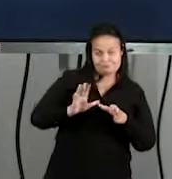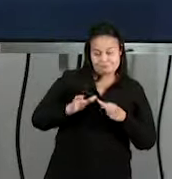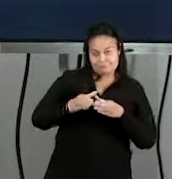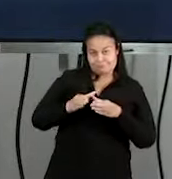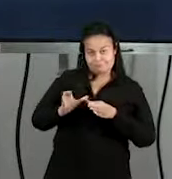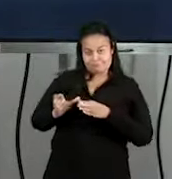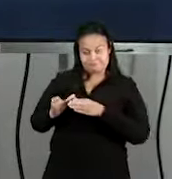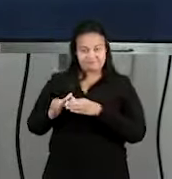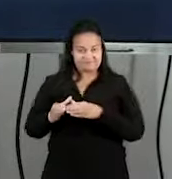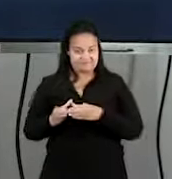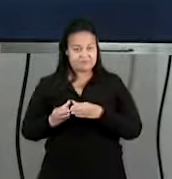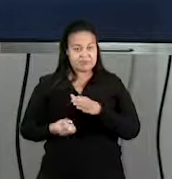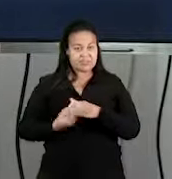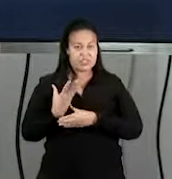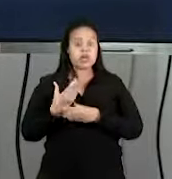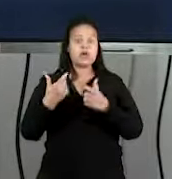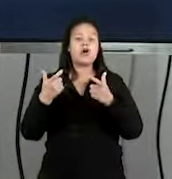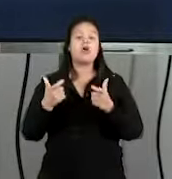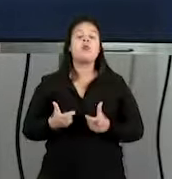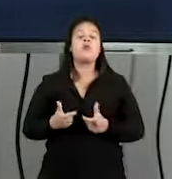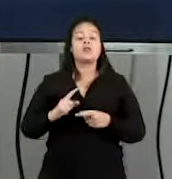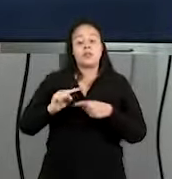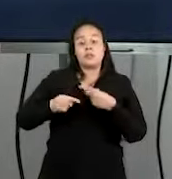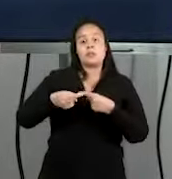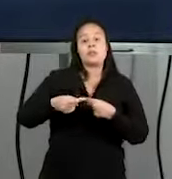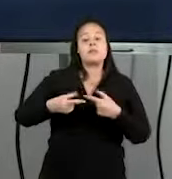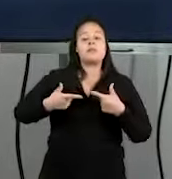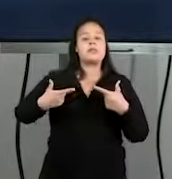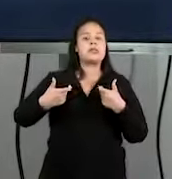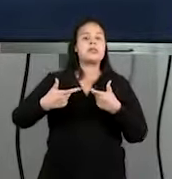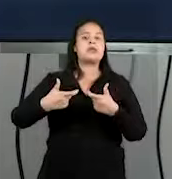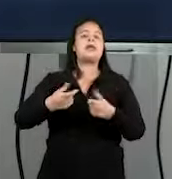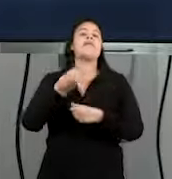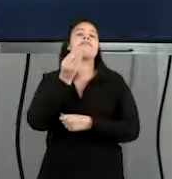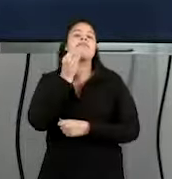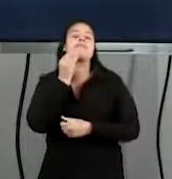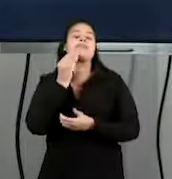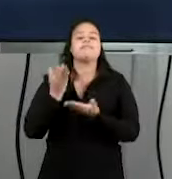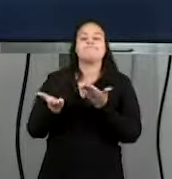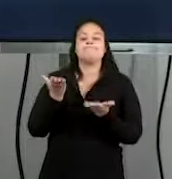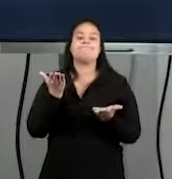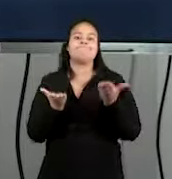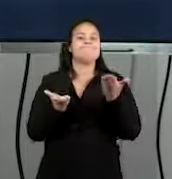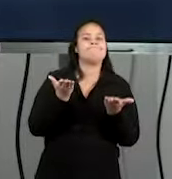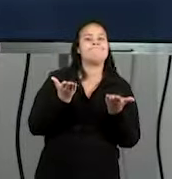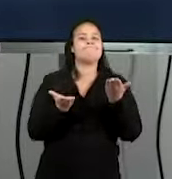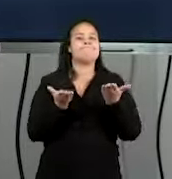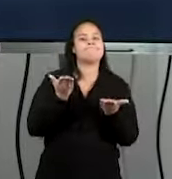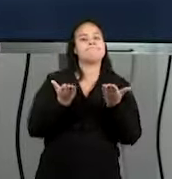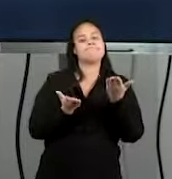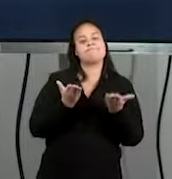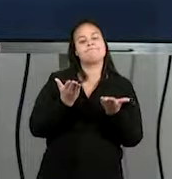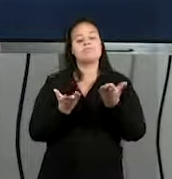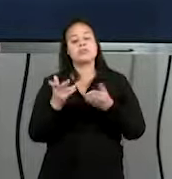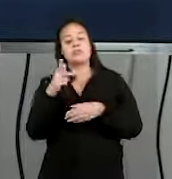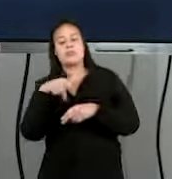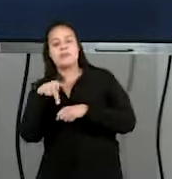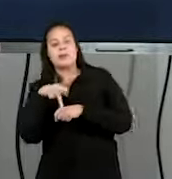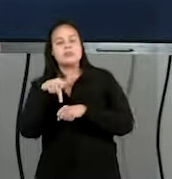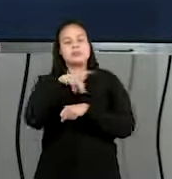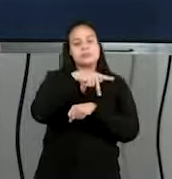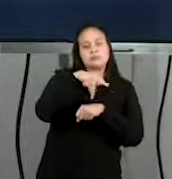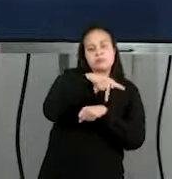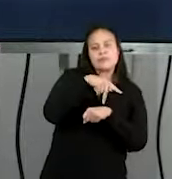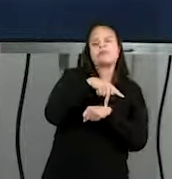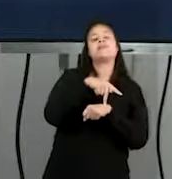Unidas, que surge ali no pós-guerra para tentar mediar as relações entre os países, para evitar que